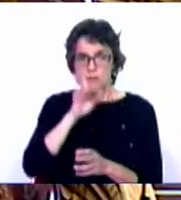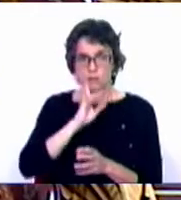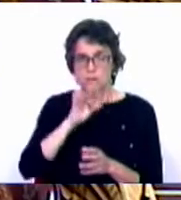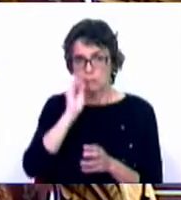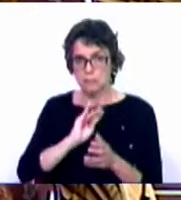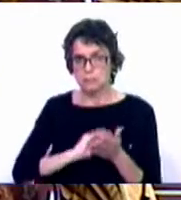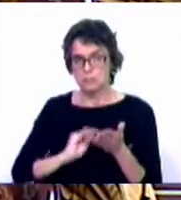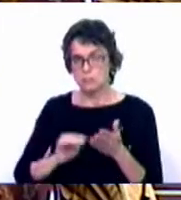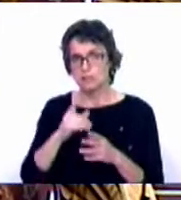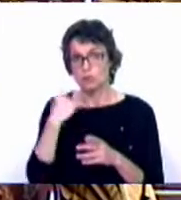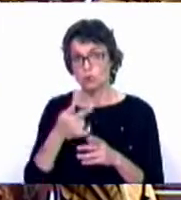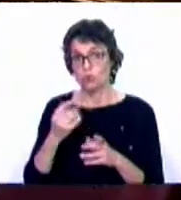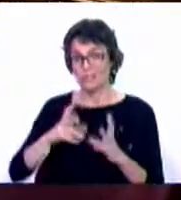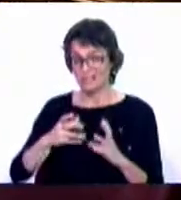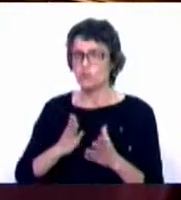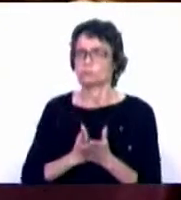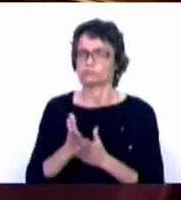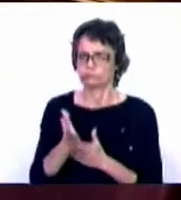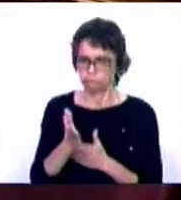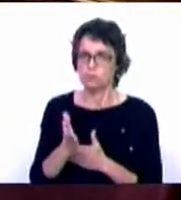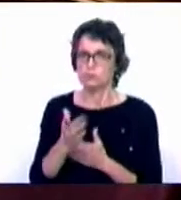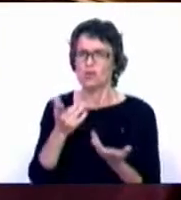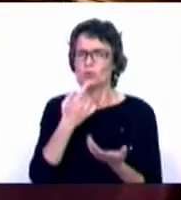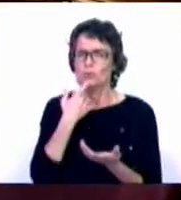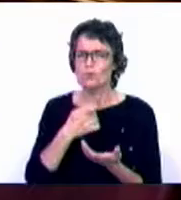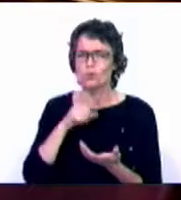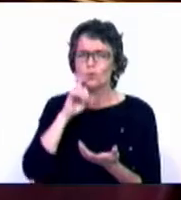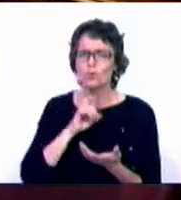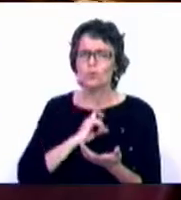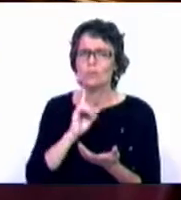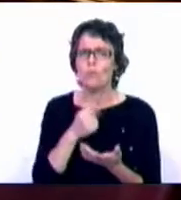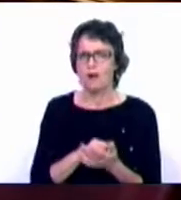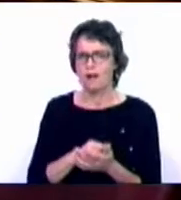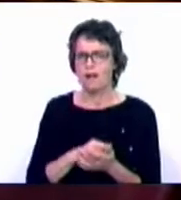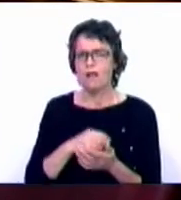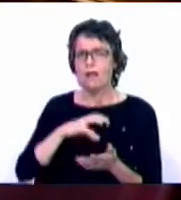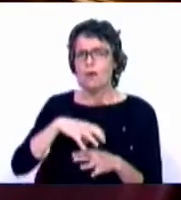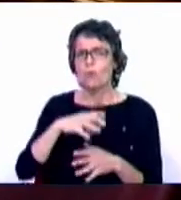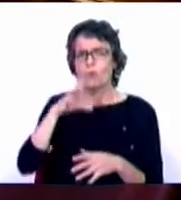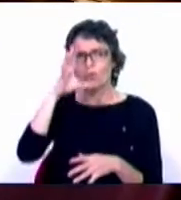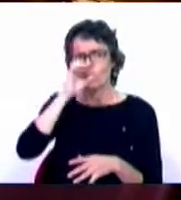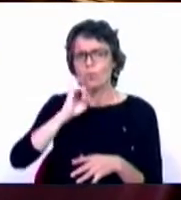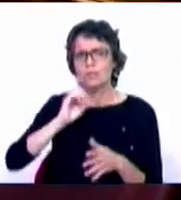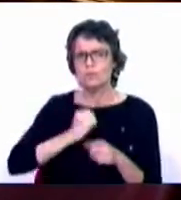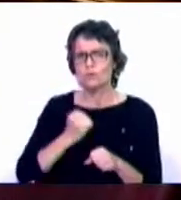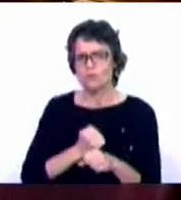longe do fim desta crise. Que garantias pode dar o Ministério do Trabalho e Segurança Social que as muitas medidas